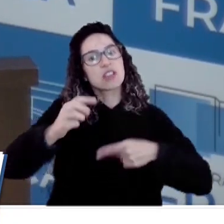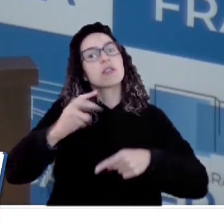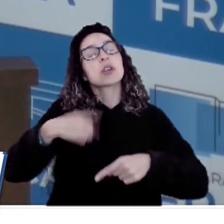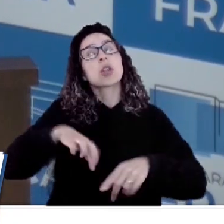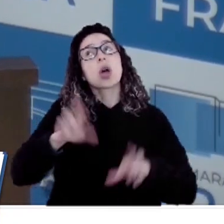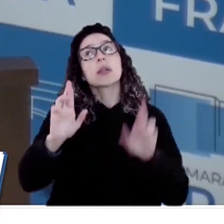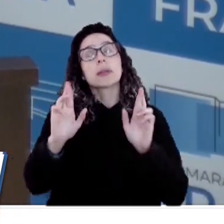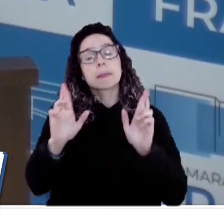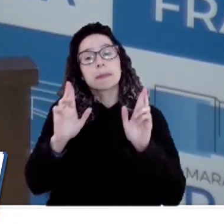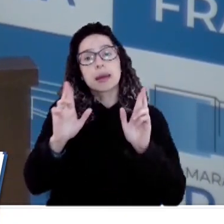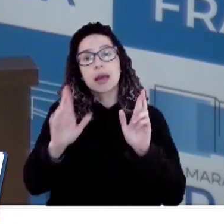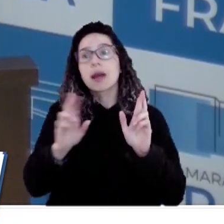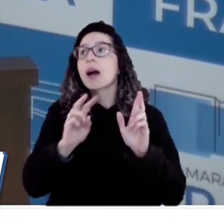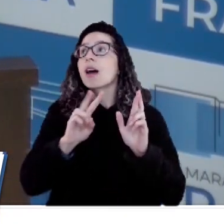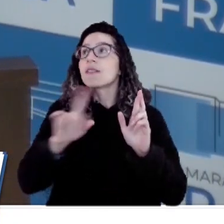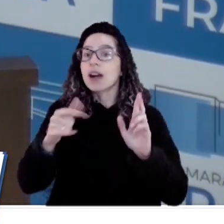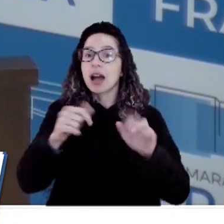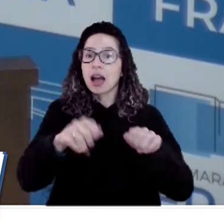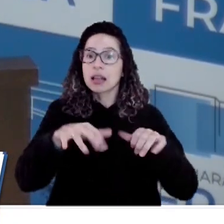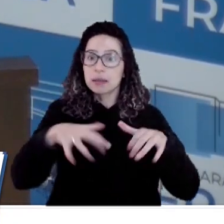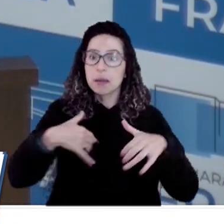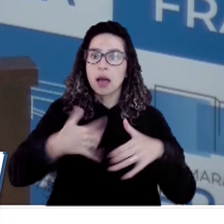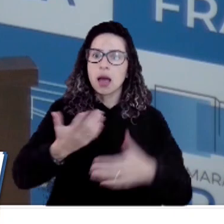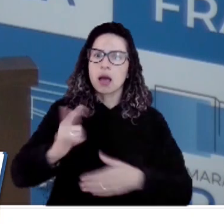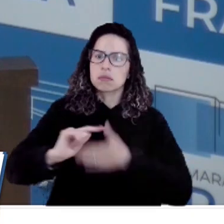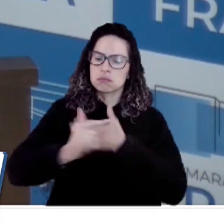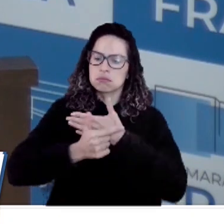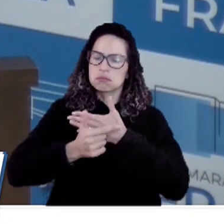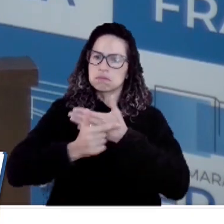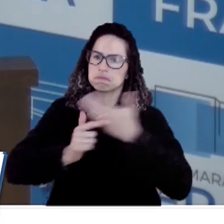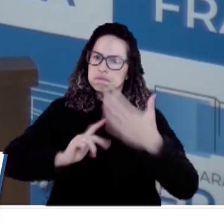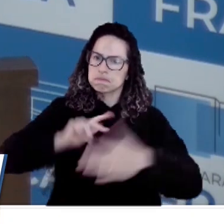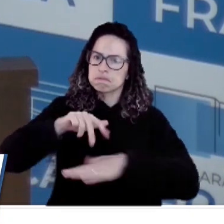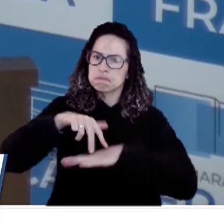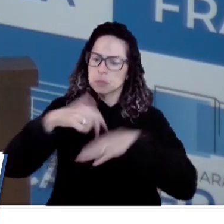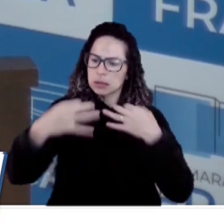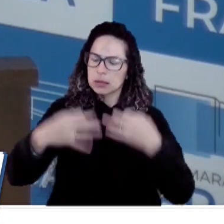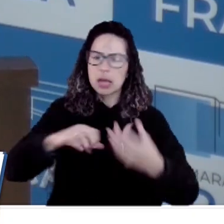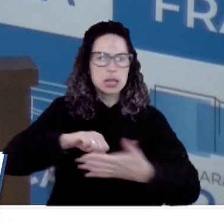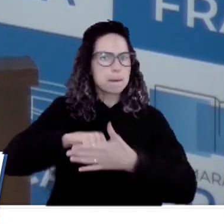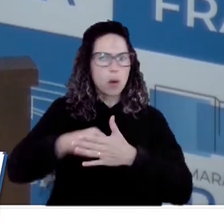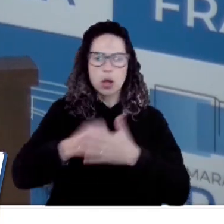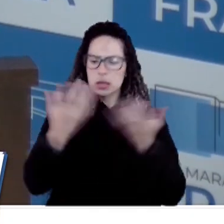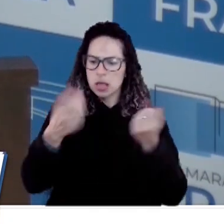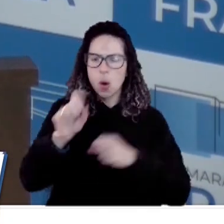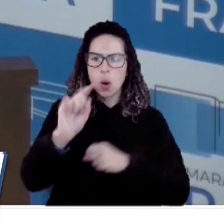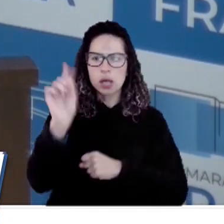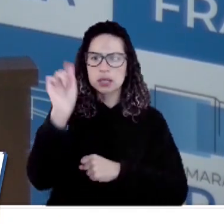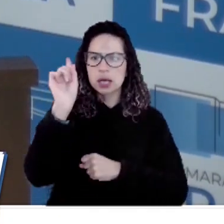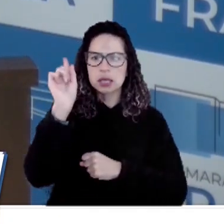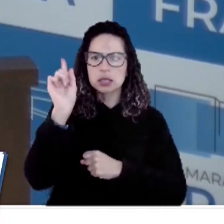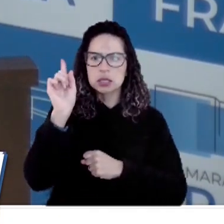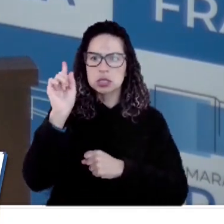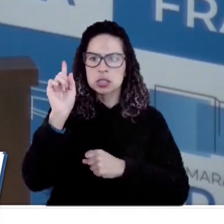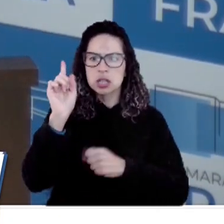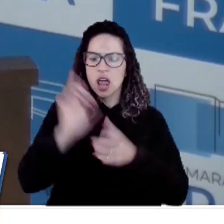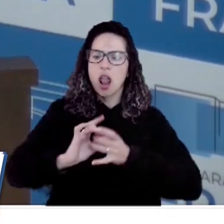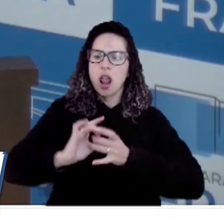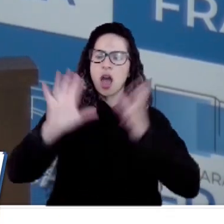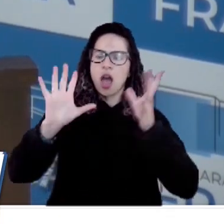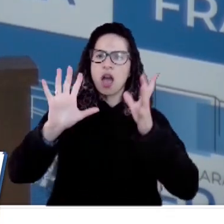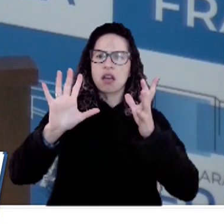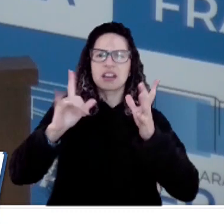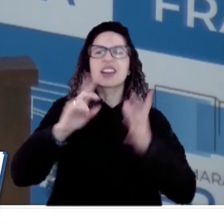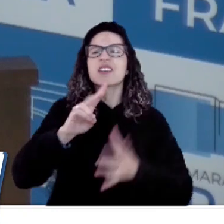que a Assembleia assuma o seu papel e trave, não deixe acontecer esse desastre